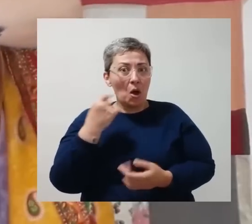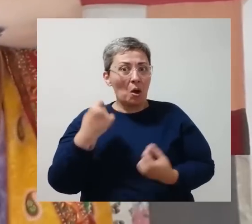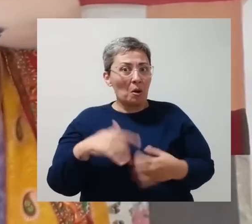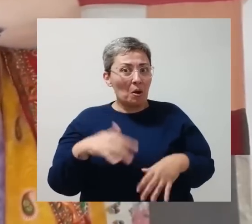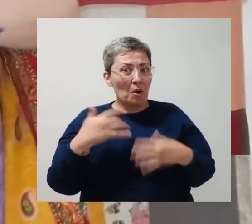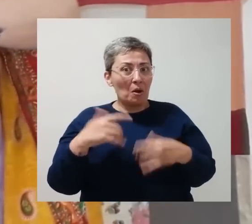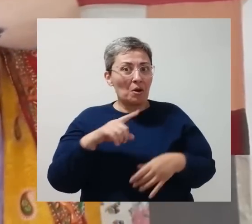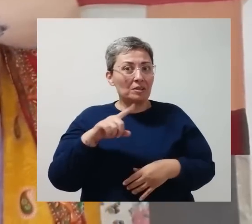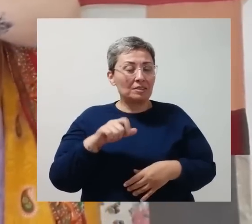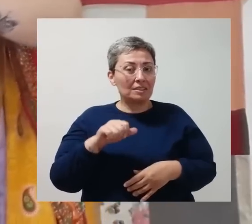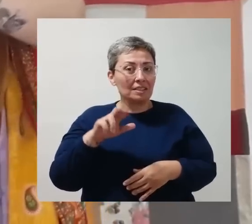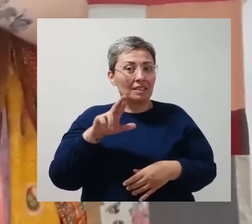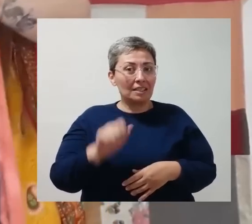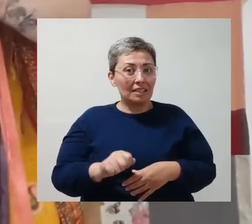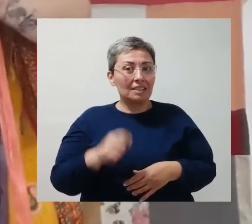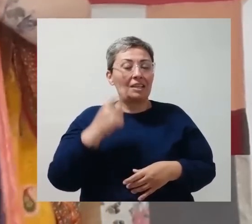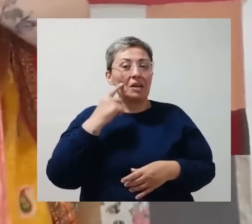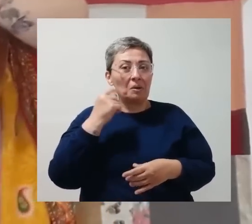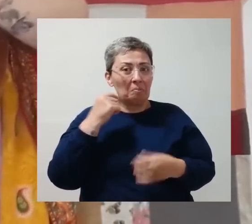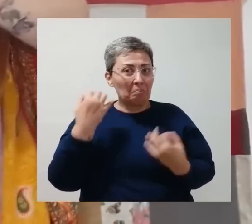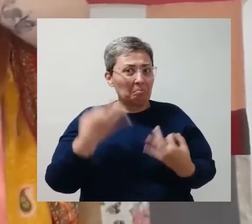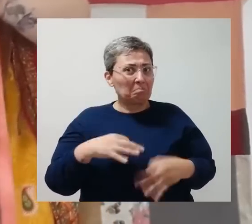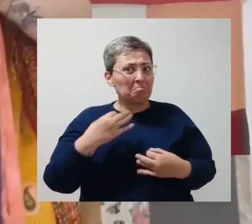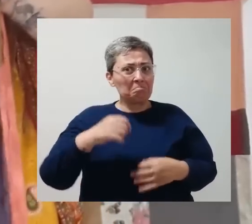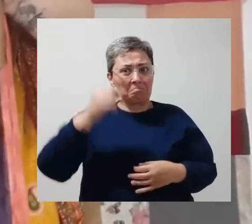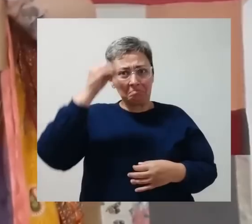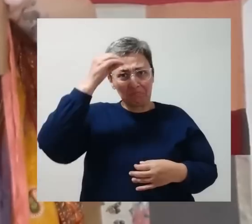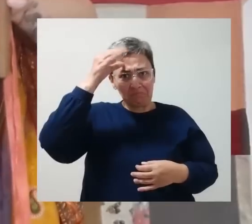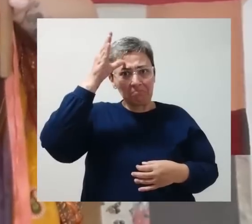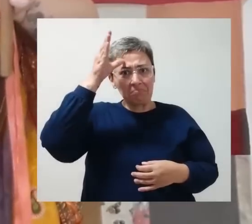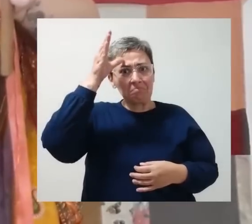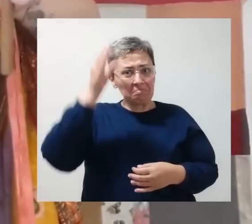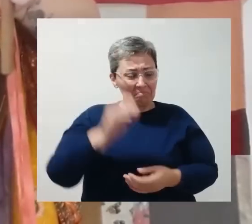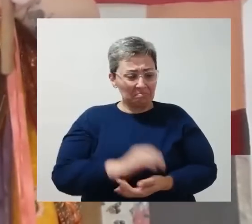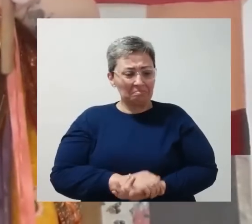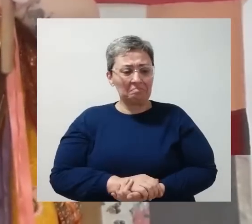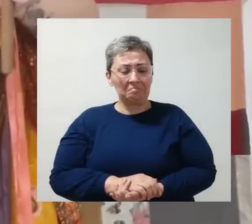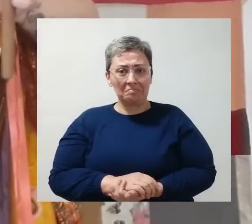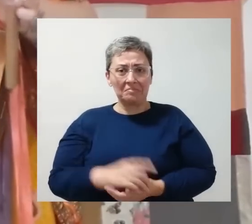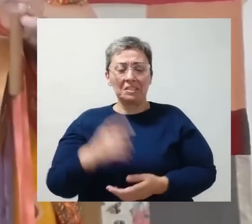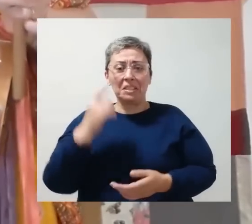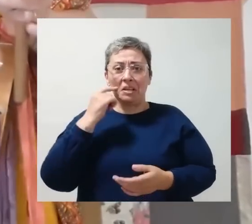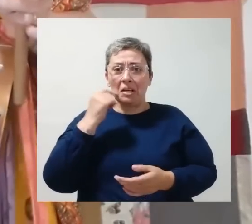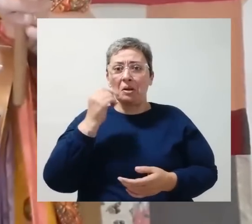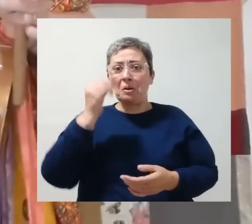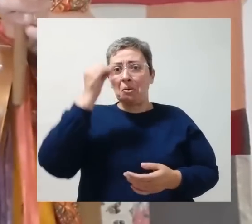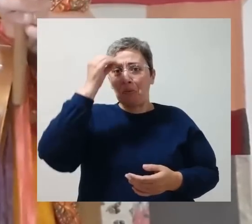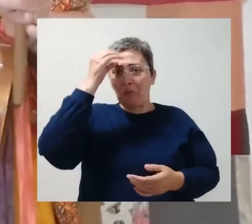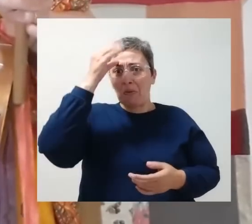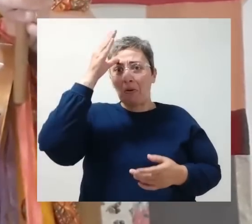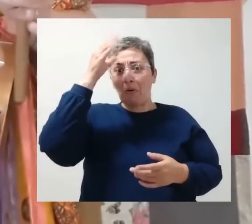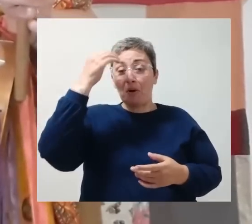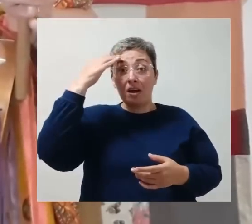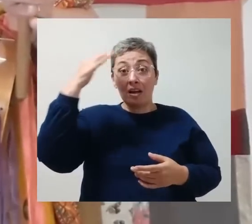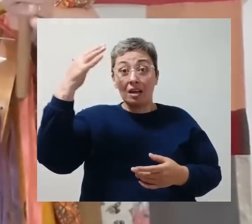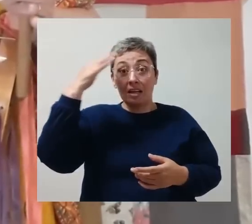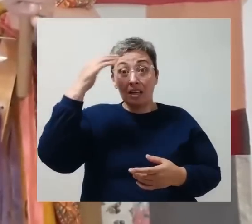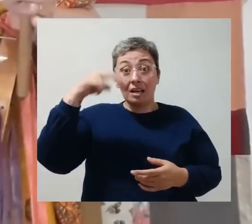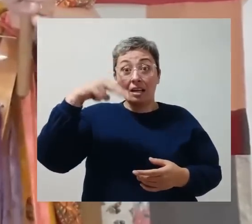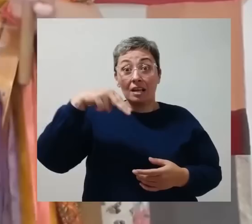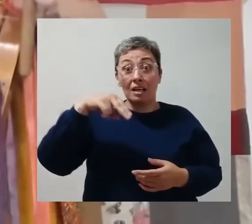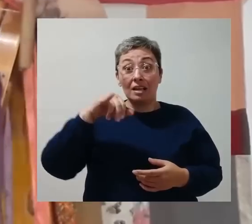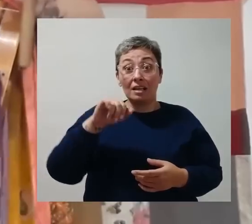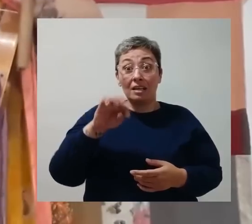Olha só, Zara! Que baita conhecimento! É um conhecimento do